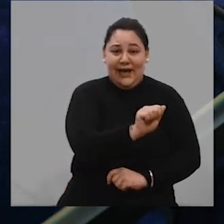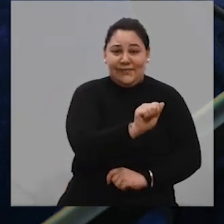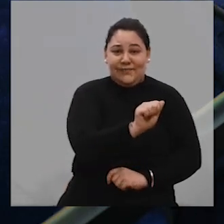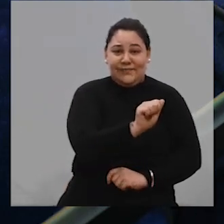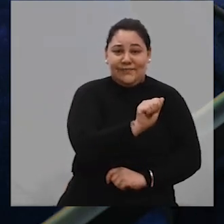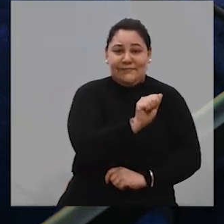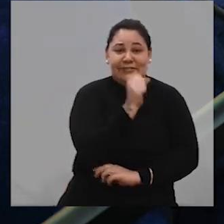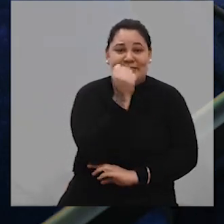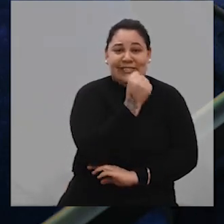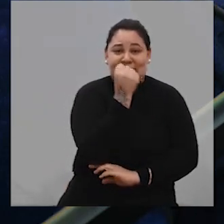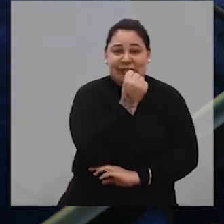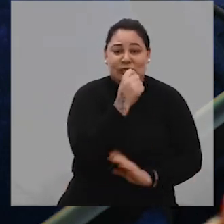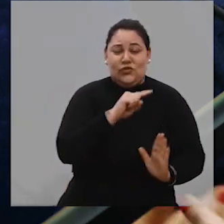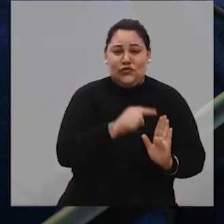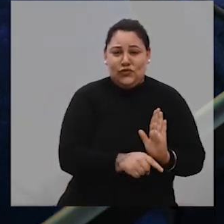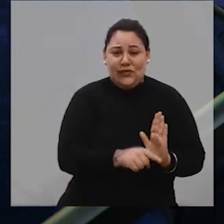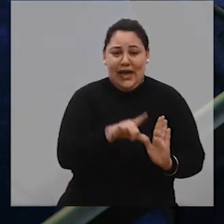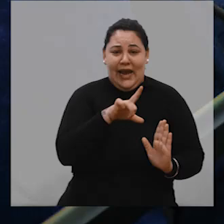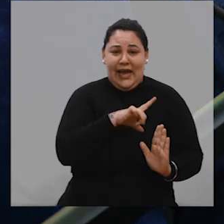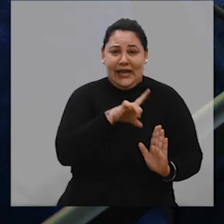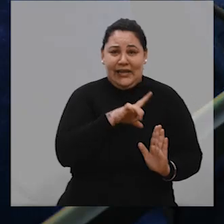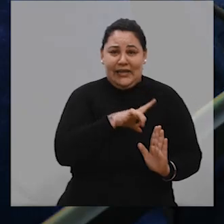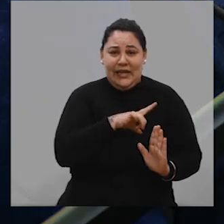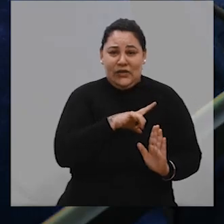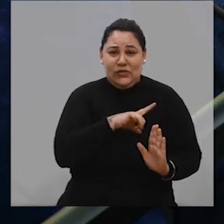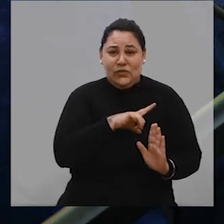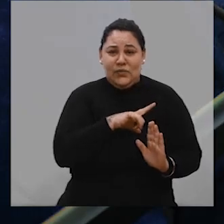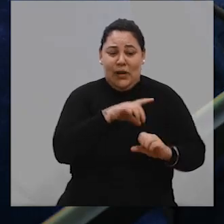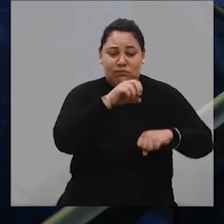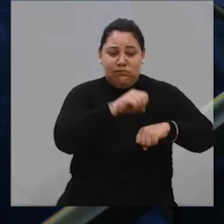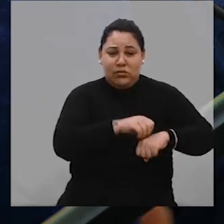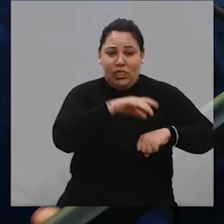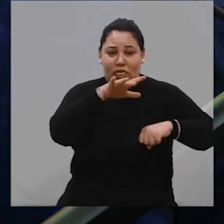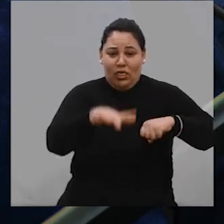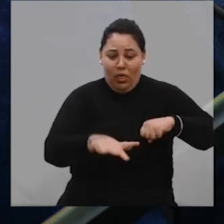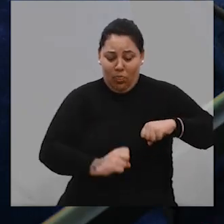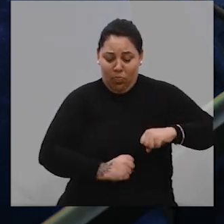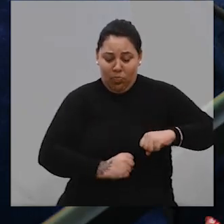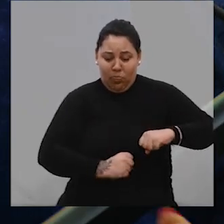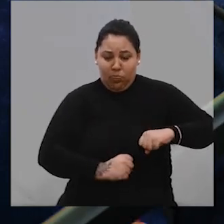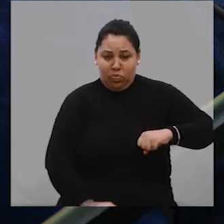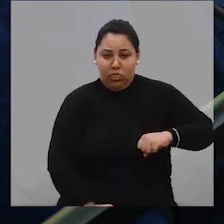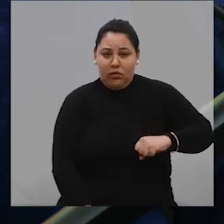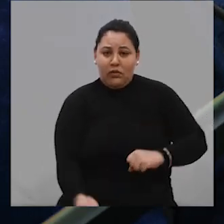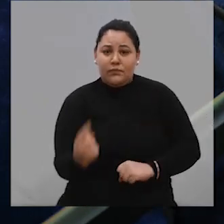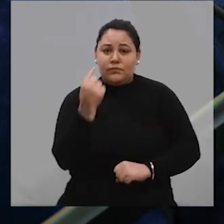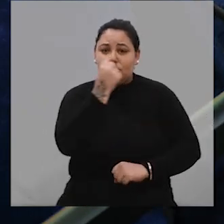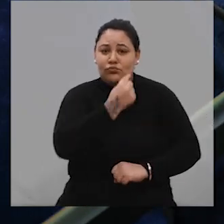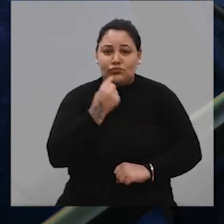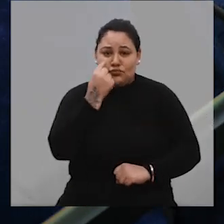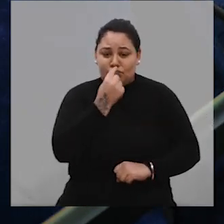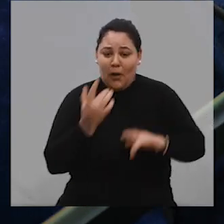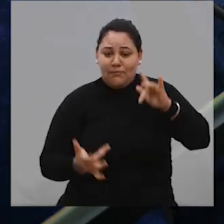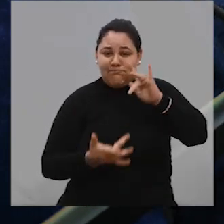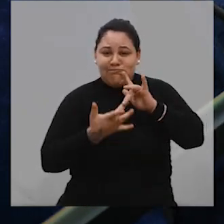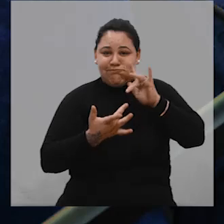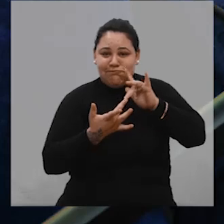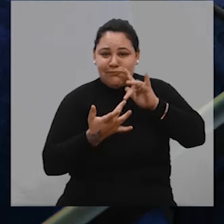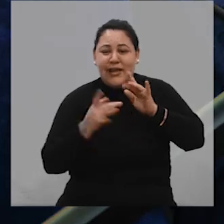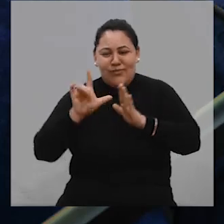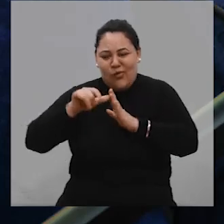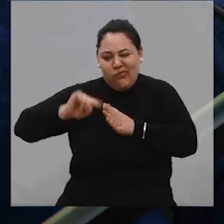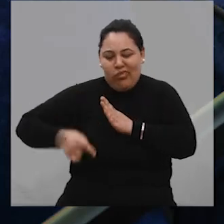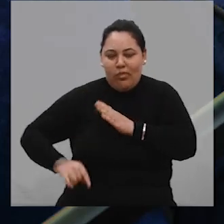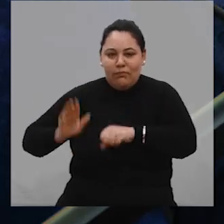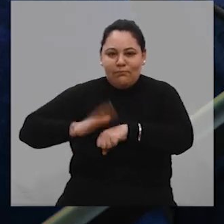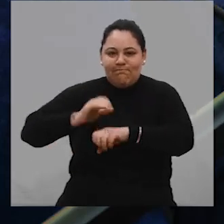aguda, que ela tem uma transmissão fecal-oral. Acho que depois a gente vai falar um pouquinho mais sobre o assunto.